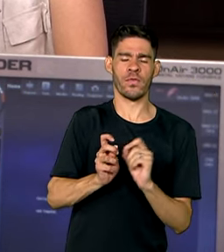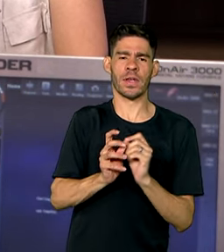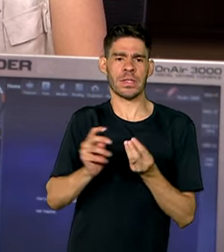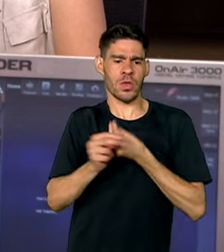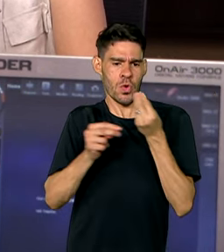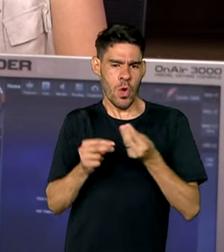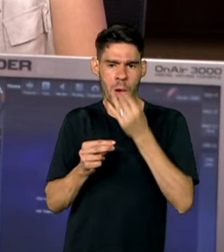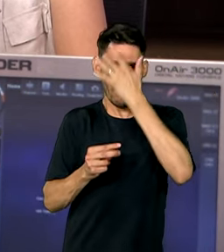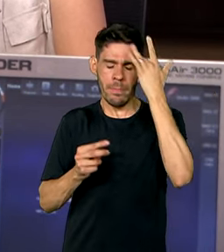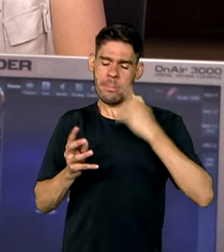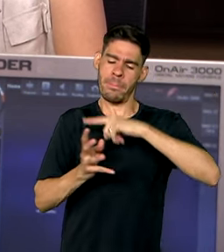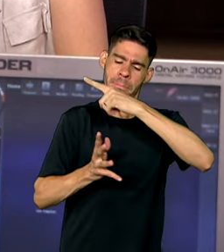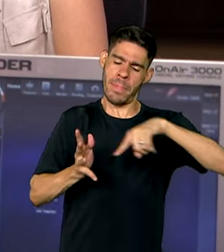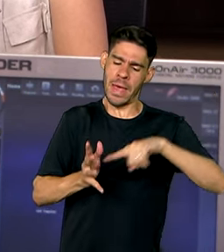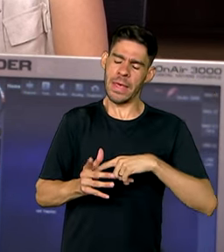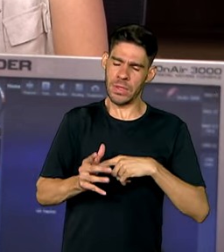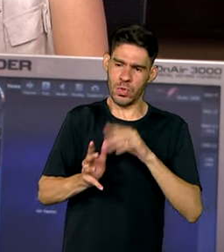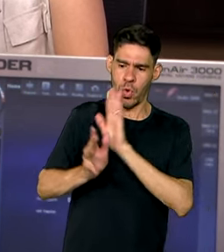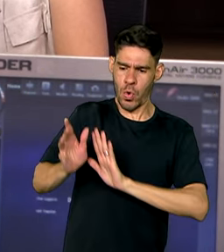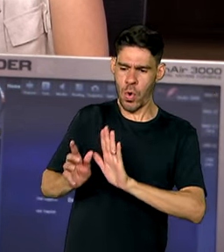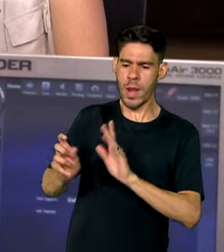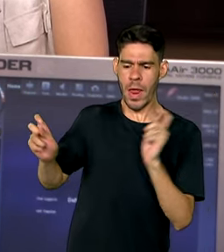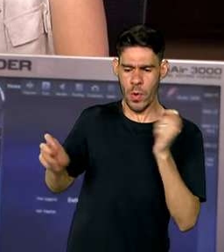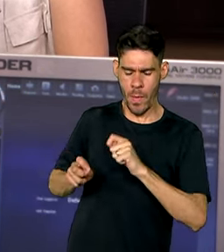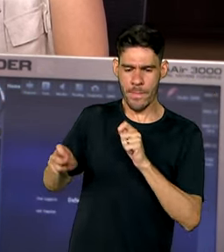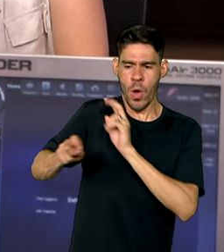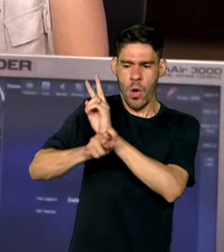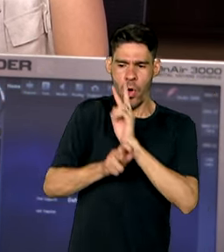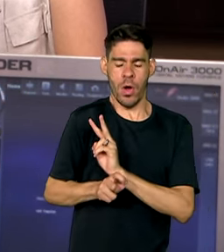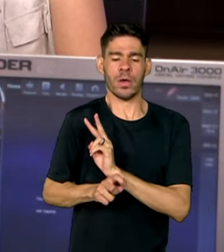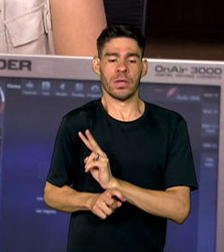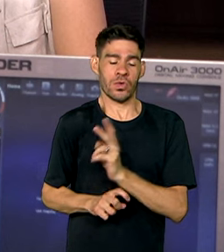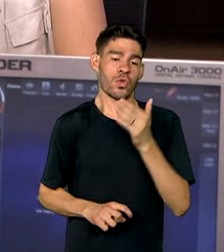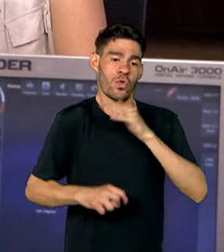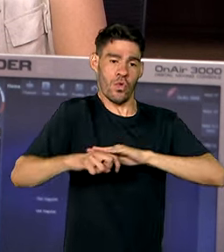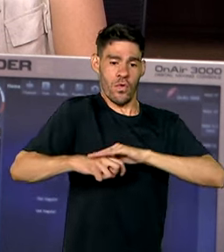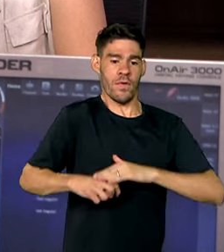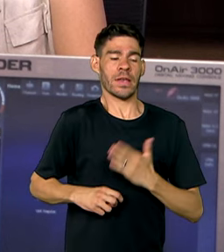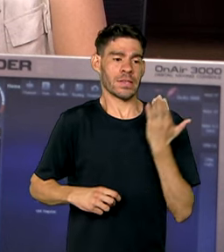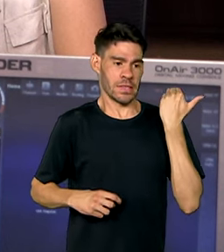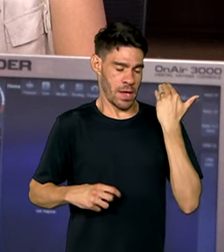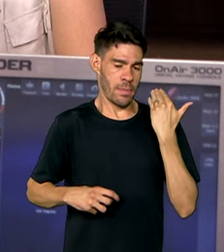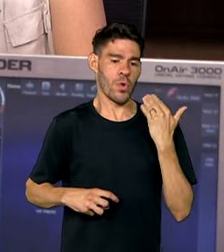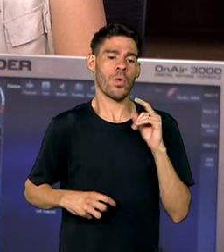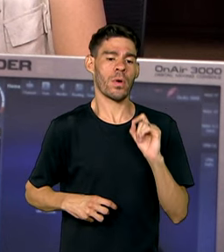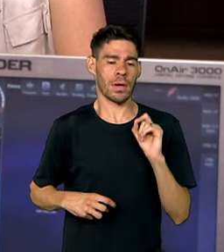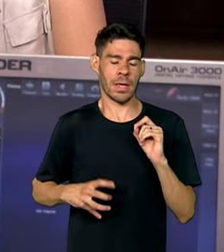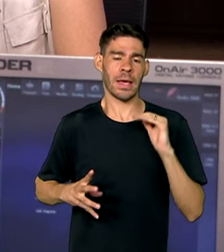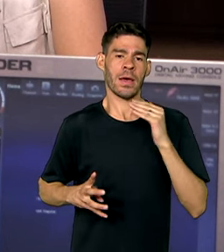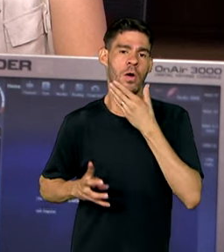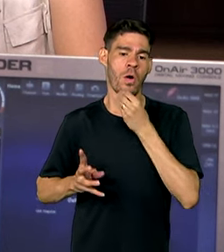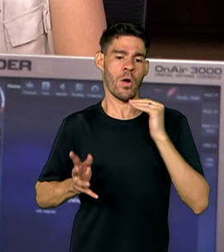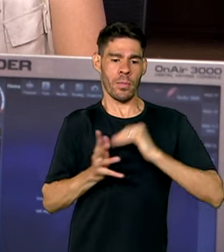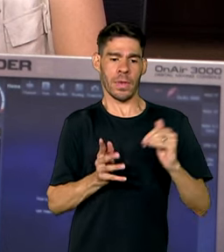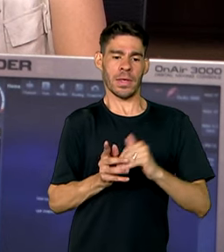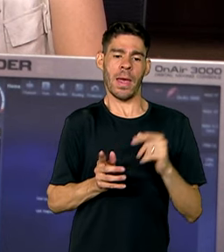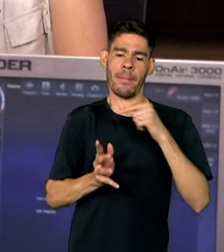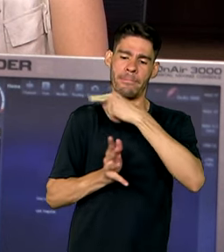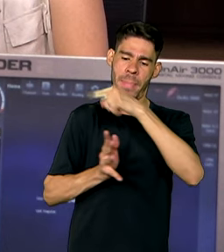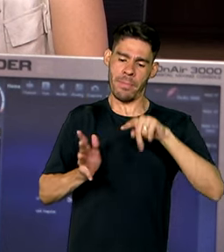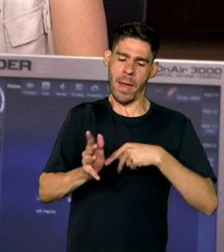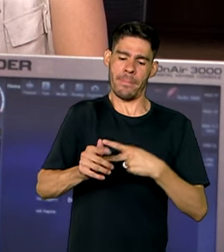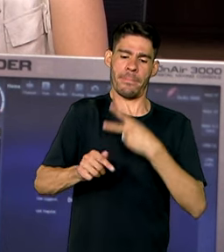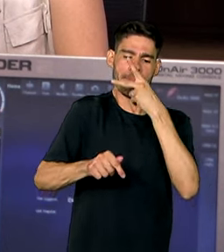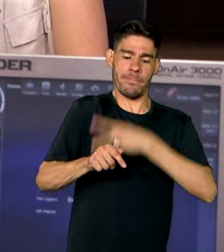os apostadores podem se proteger de golpes nesse processo, nós conversamos hoje mais cedo com o secretário de Prêmios e Apostas